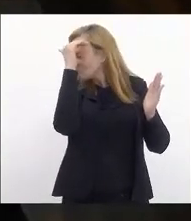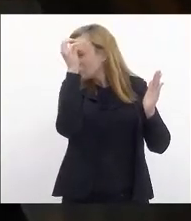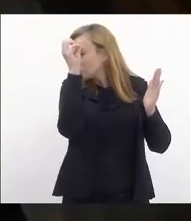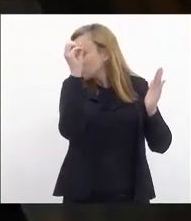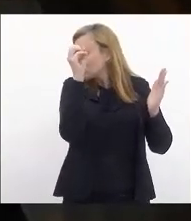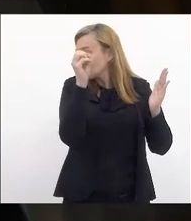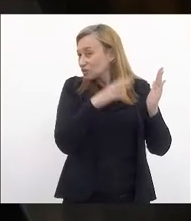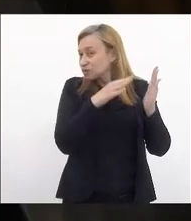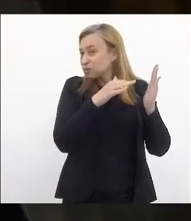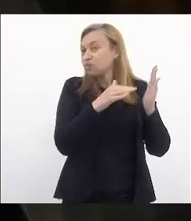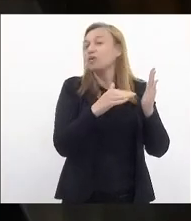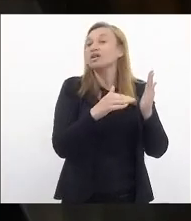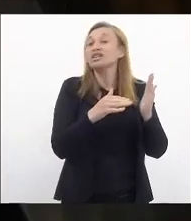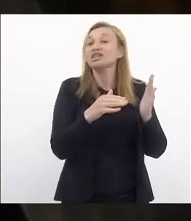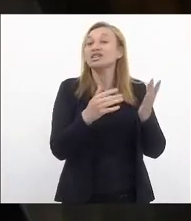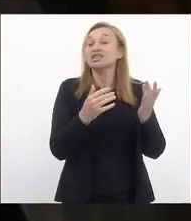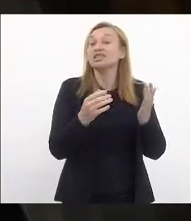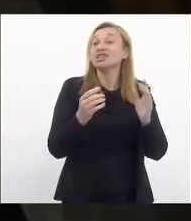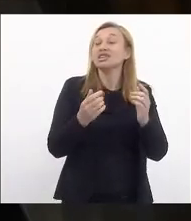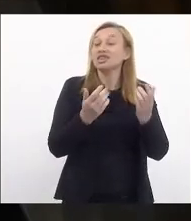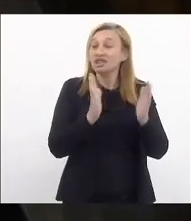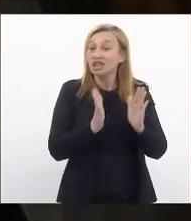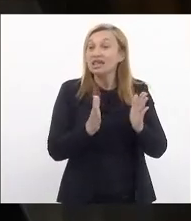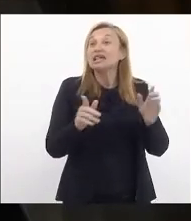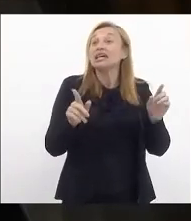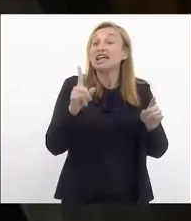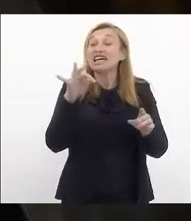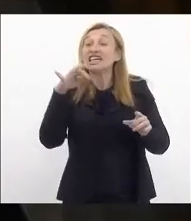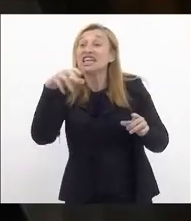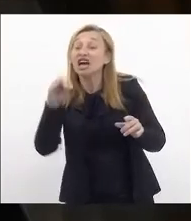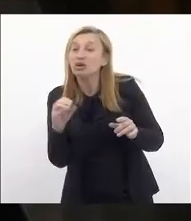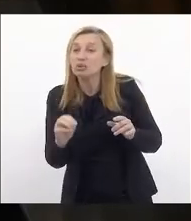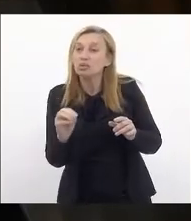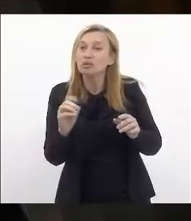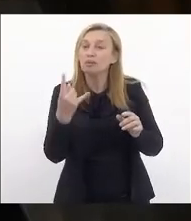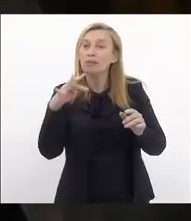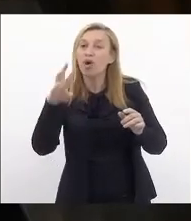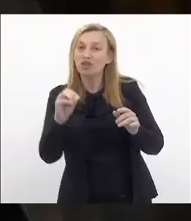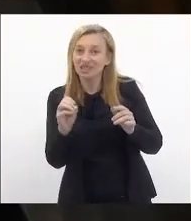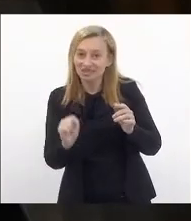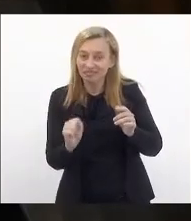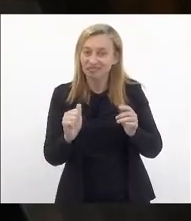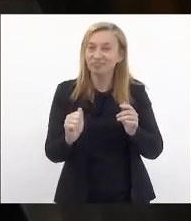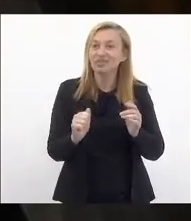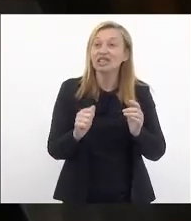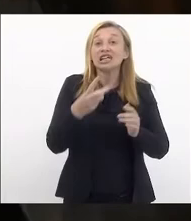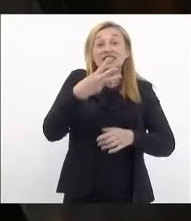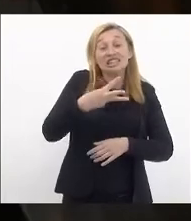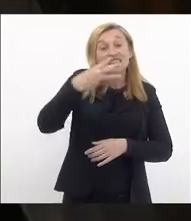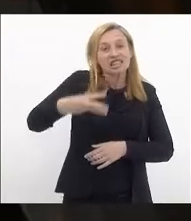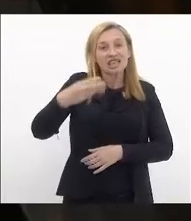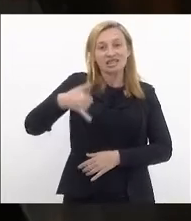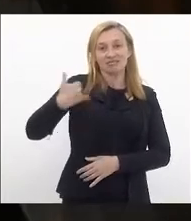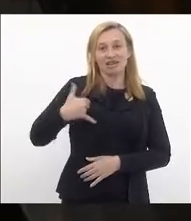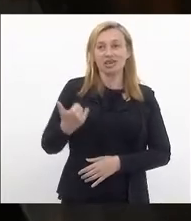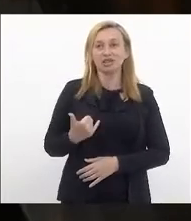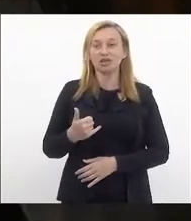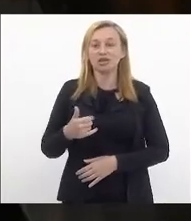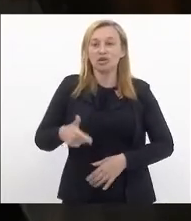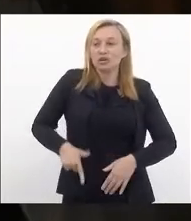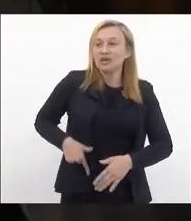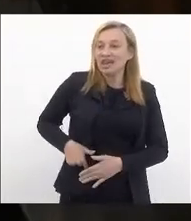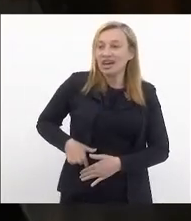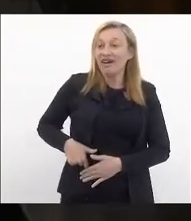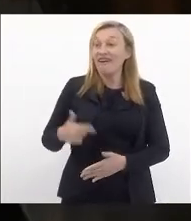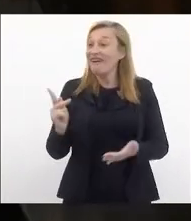desobedência e ameaça Ítalo Jorge Barbosa Souza 33 anos porte ilegal